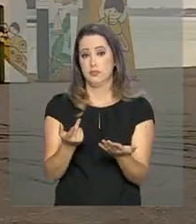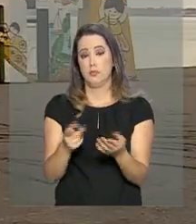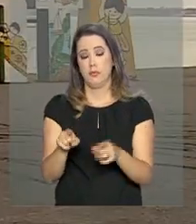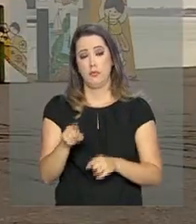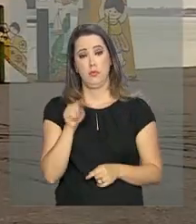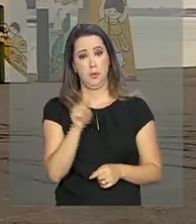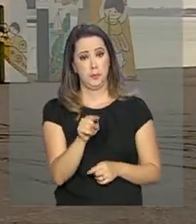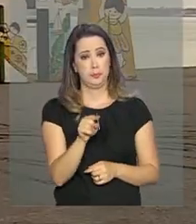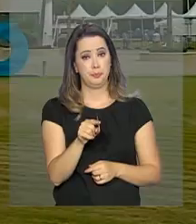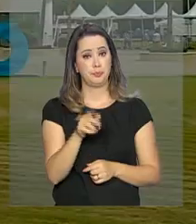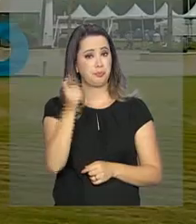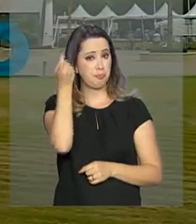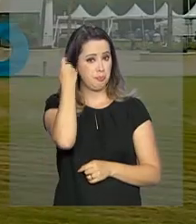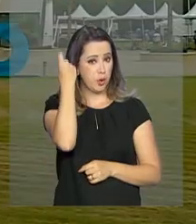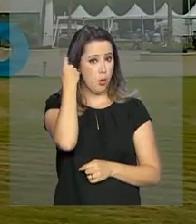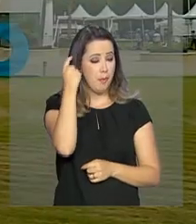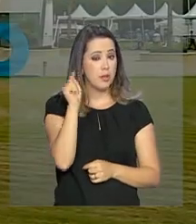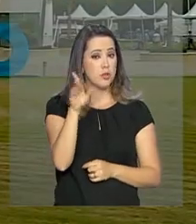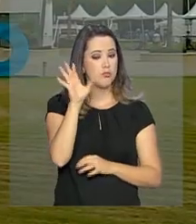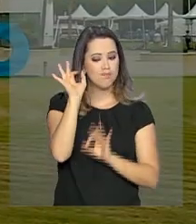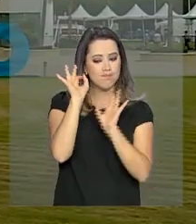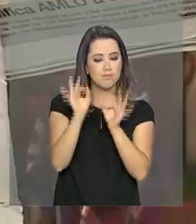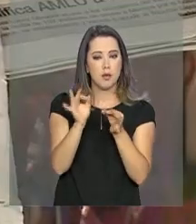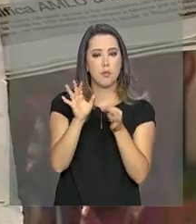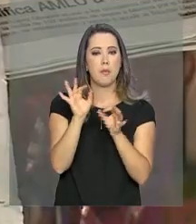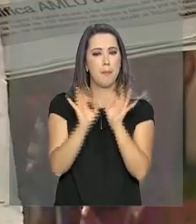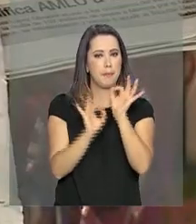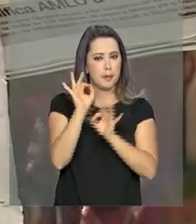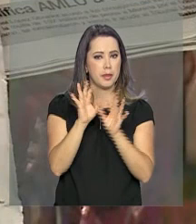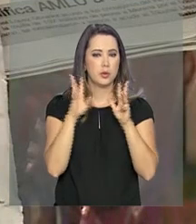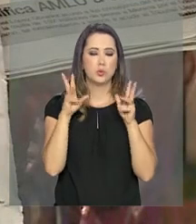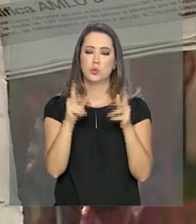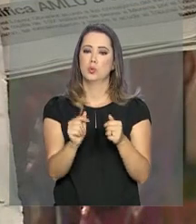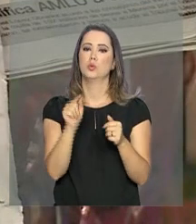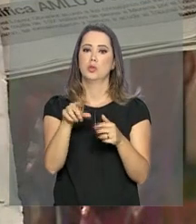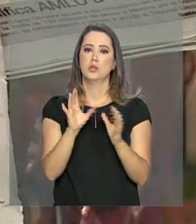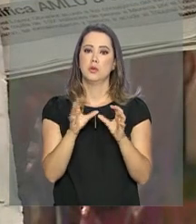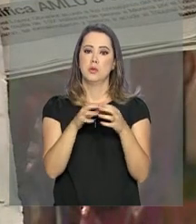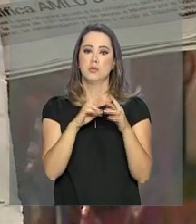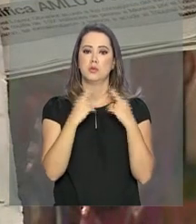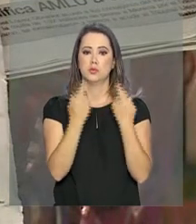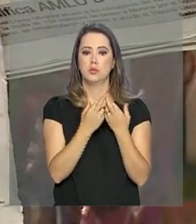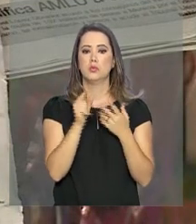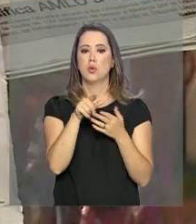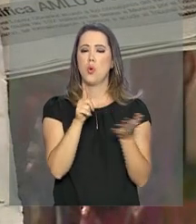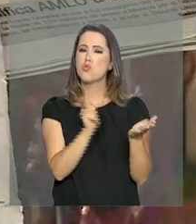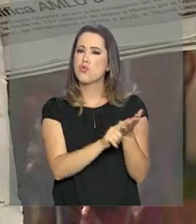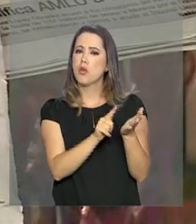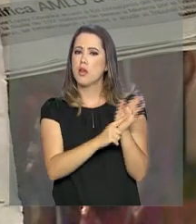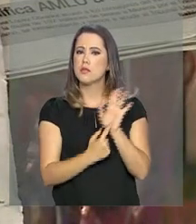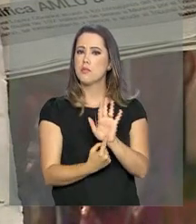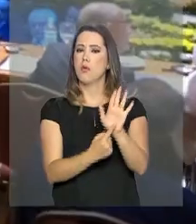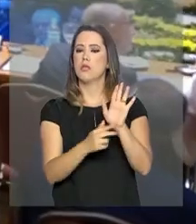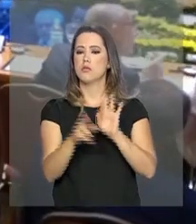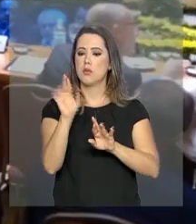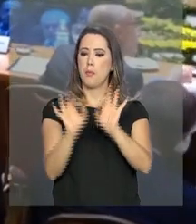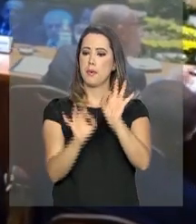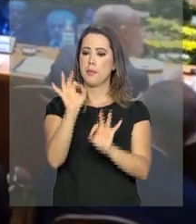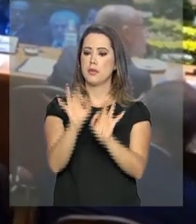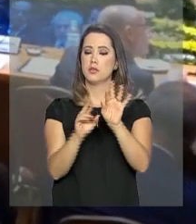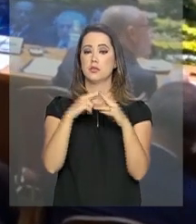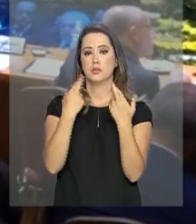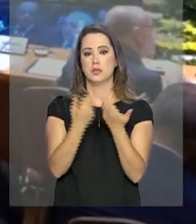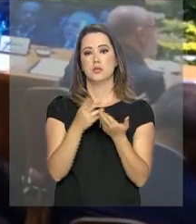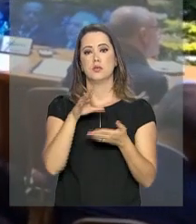de porto vai até já está pronta para a cúpula os jornais locais trazem na capa os preparativos para a reunião o